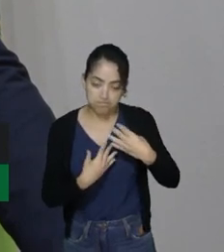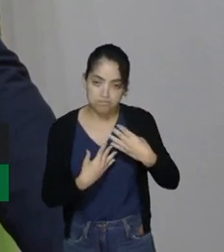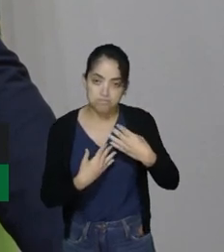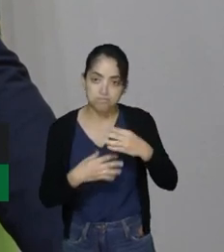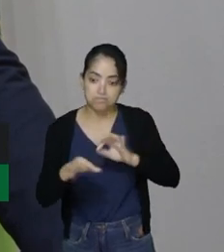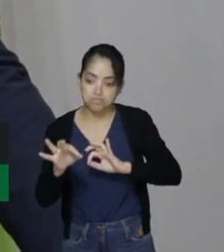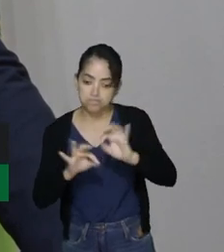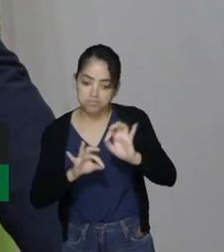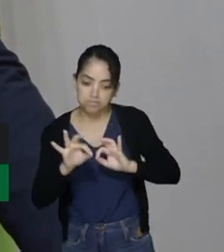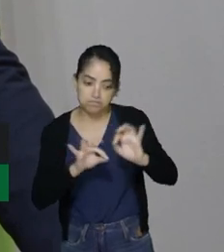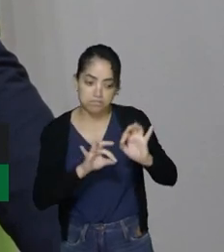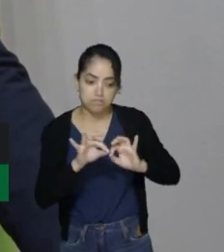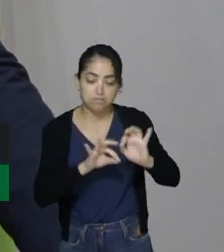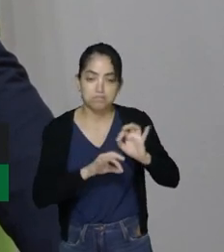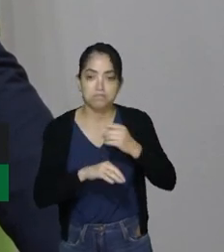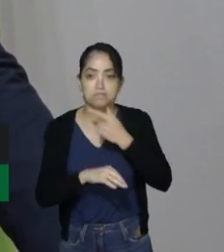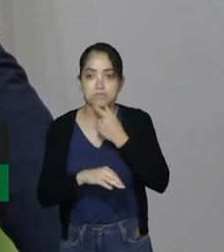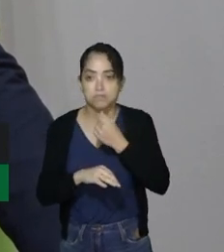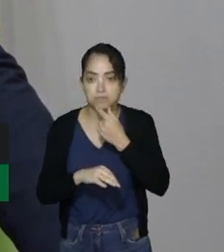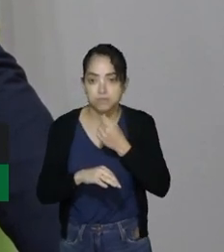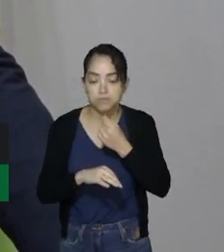como homens, também.